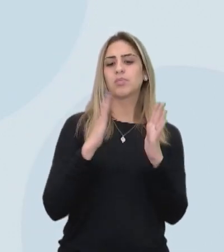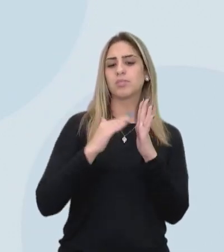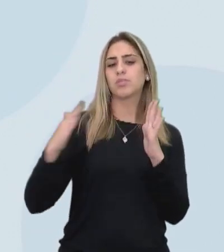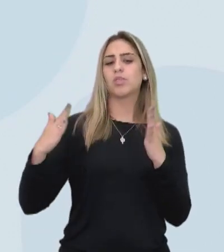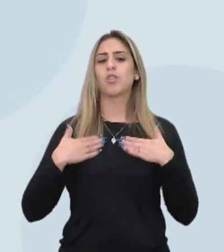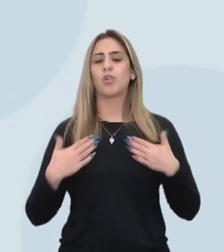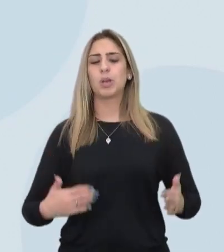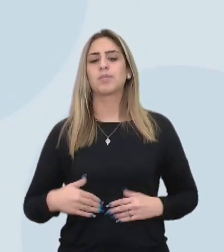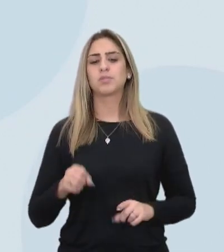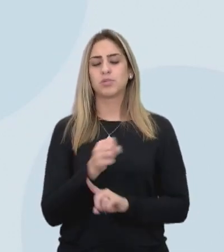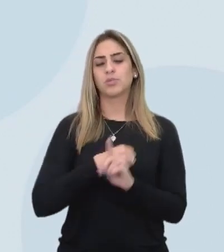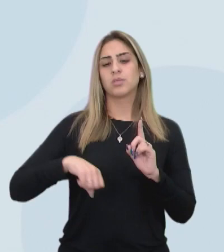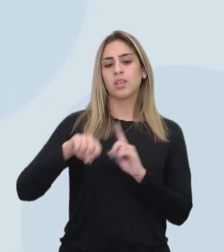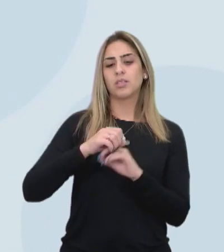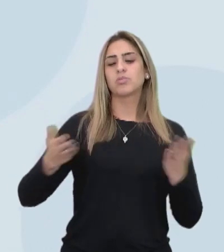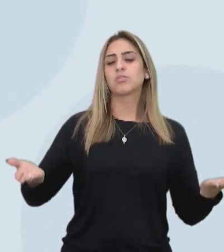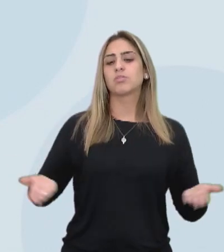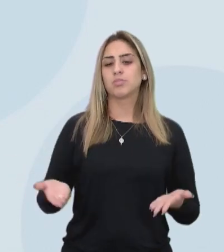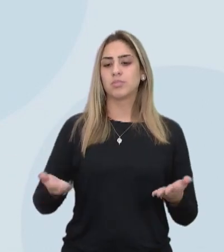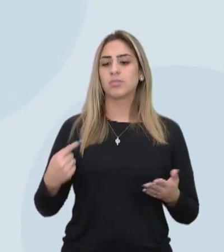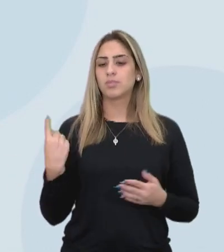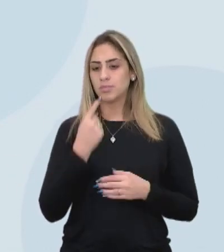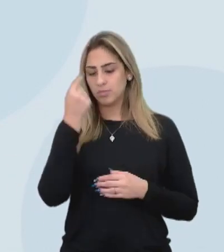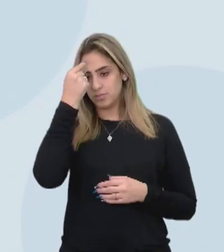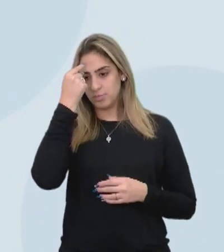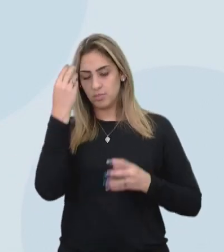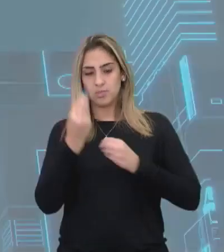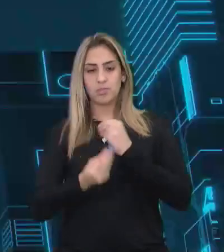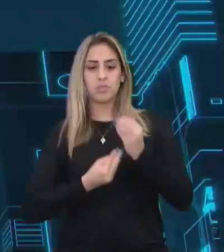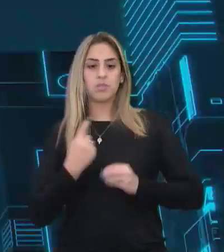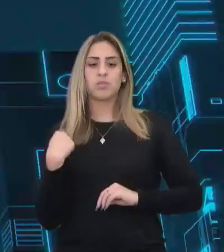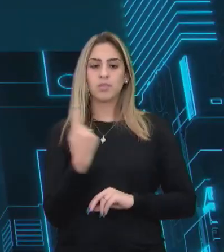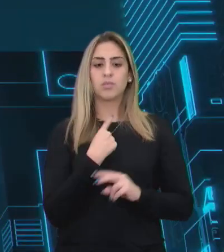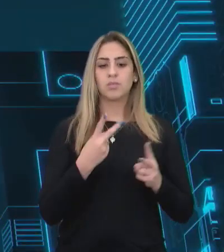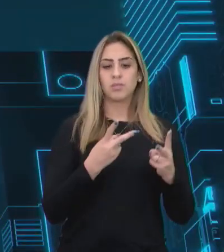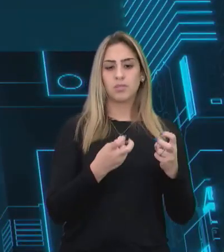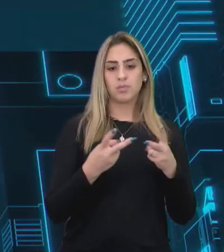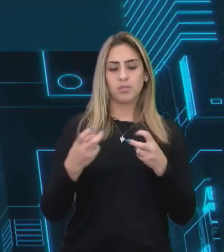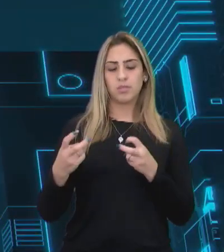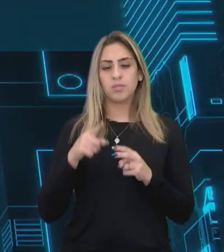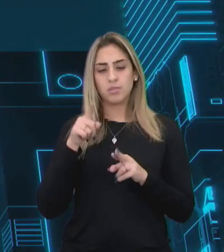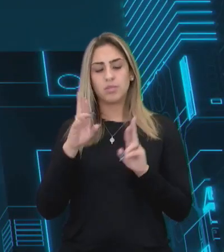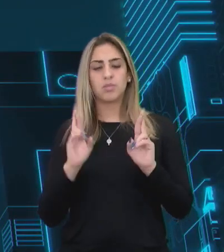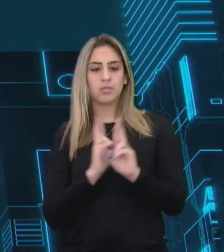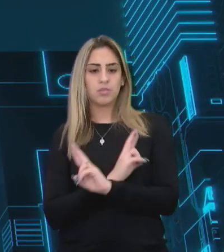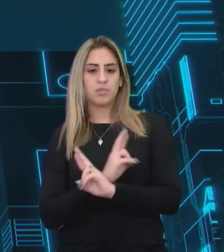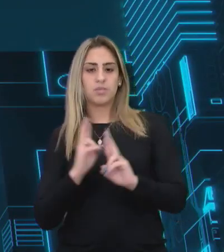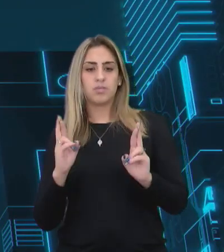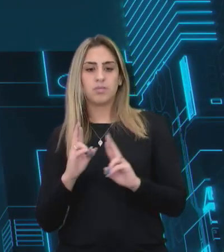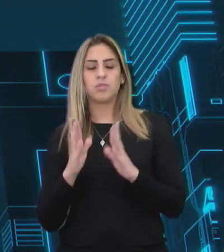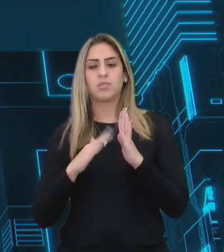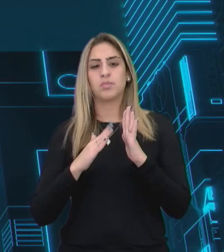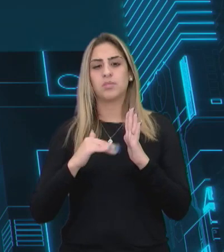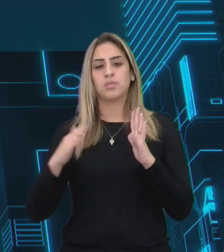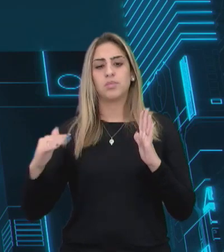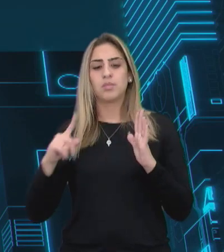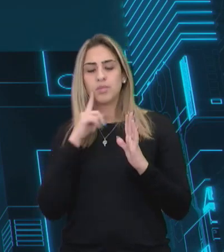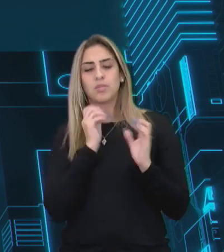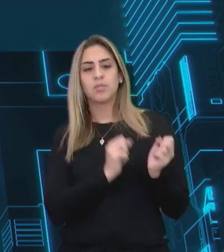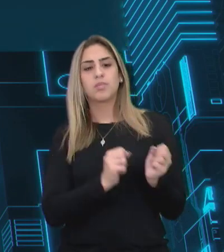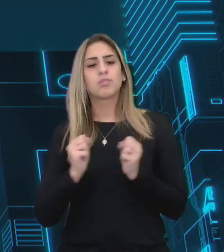corpo na sociedade atual. Então a gente vai pensar como que a gente percebe essa relação da estética, a